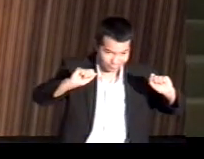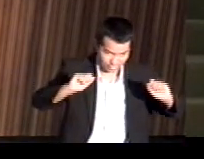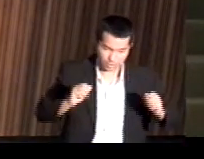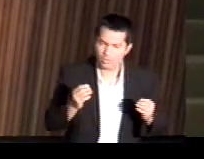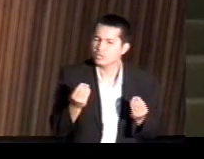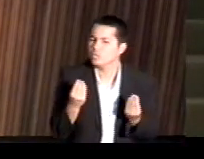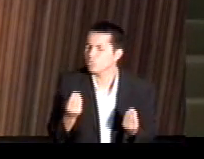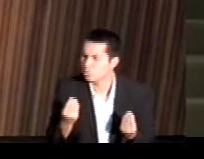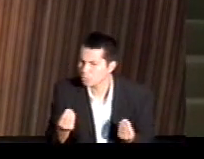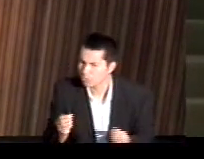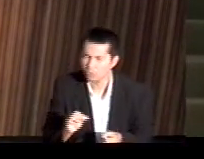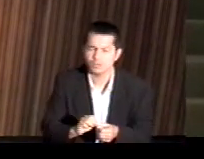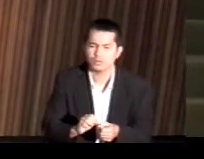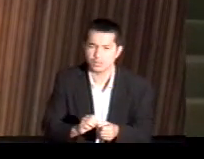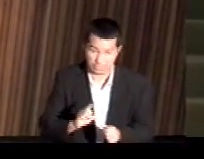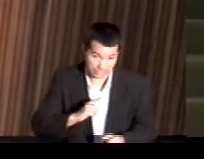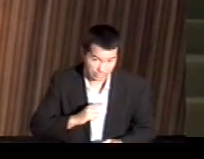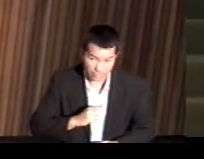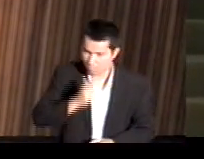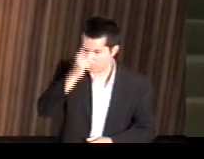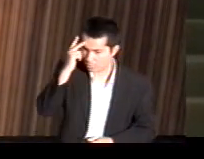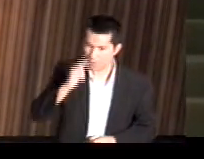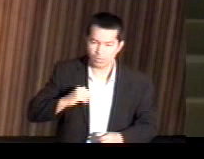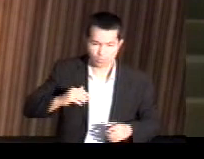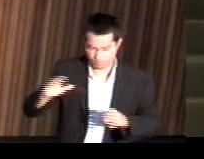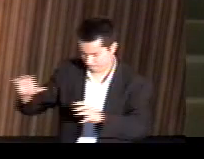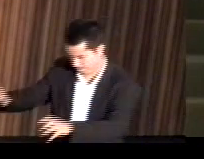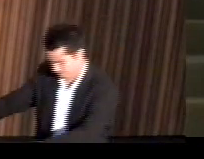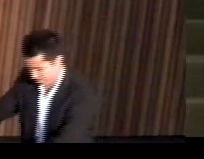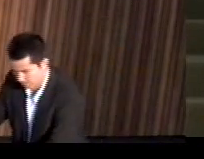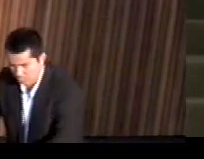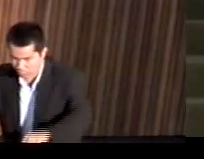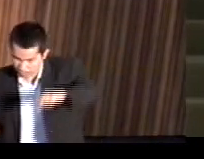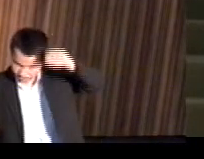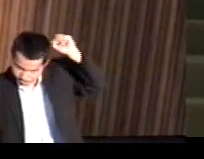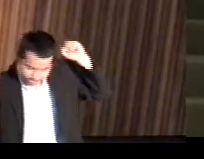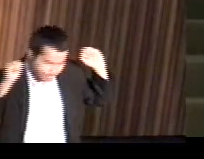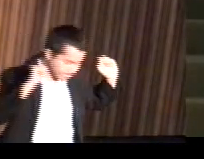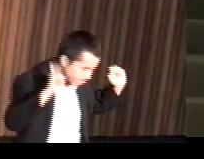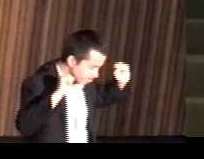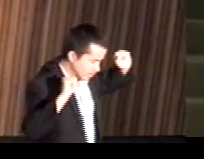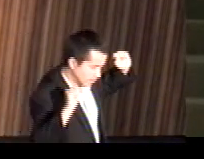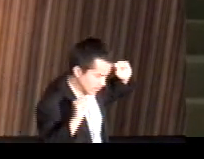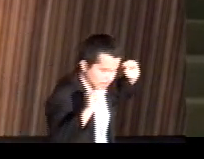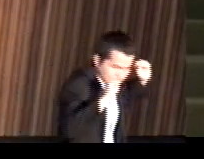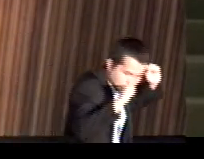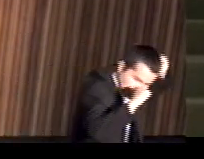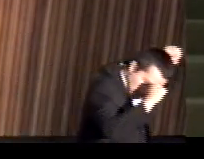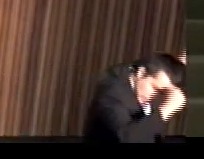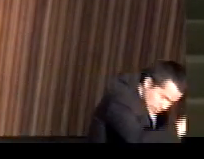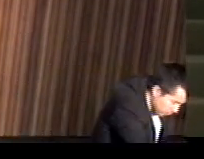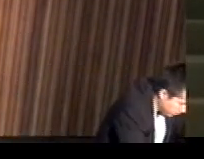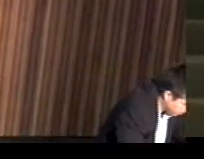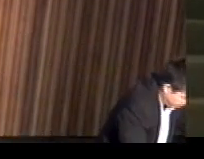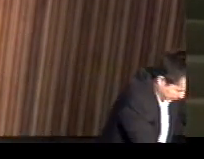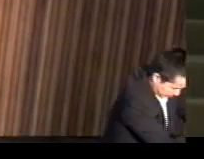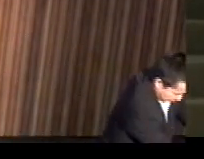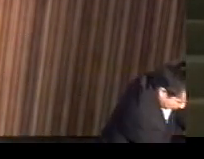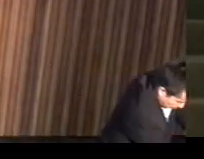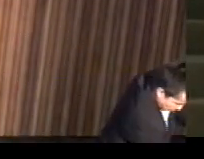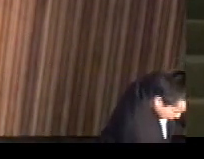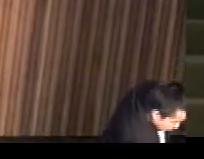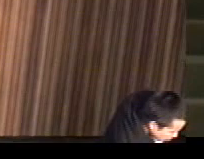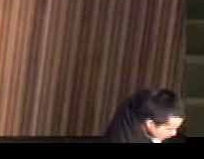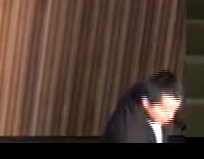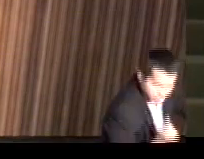salário do pecado é a morte. E a gente fica pensando, mas que sacrifício esquisito, que o culto do Velho